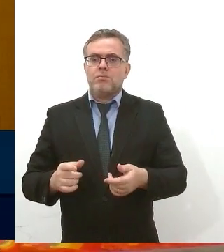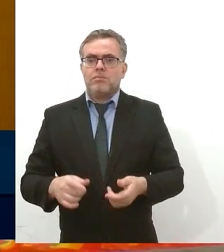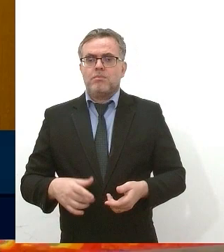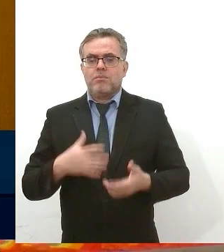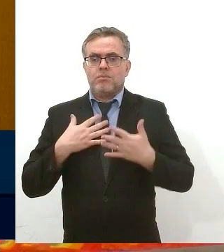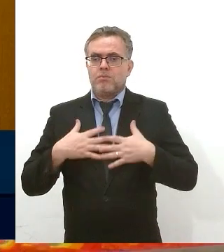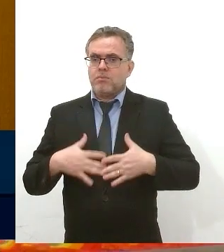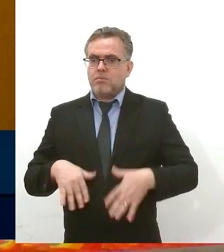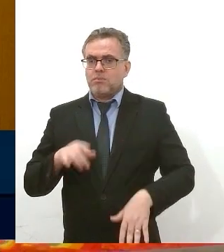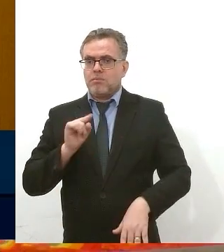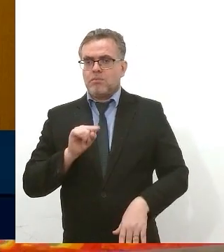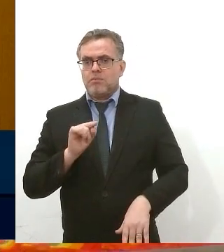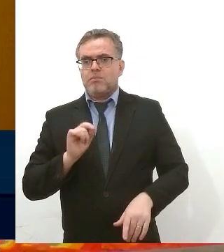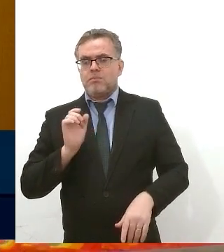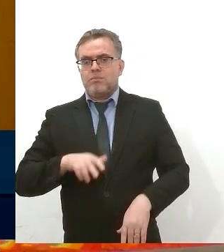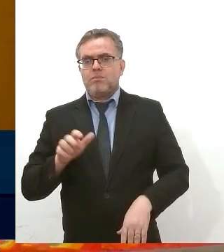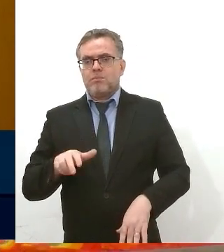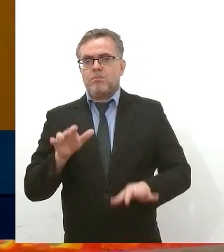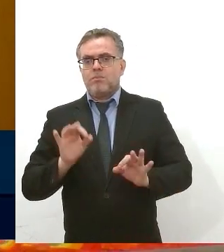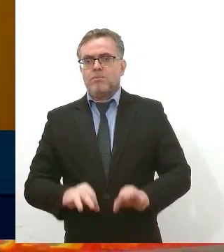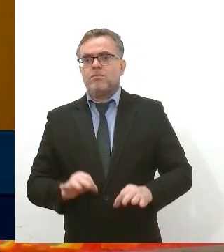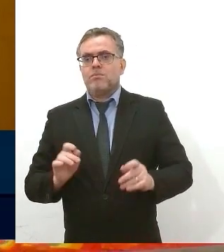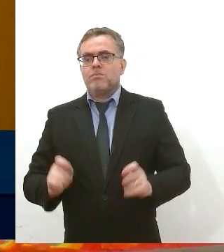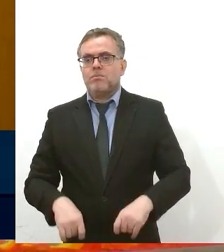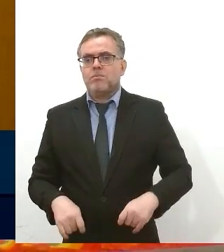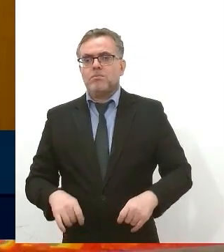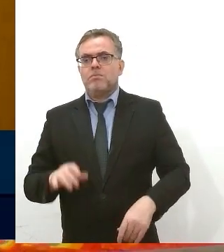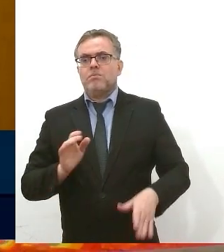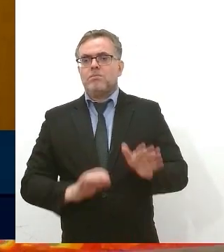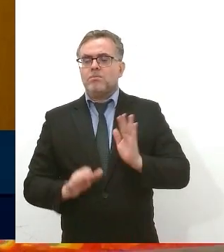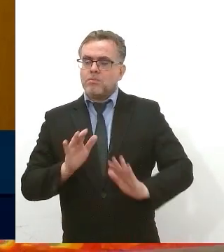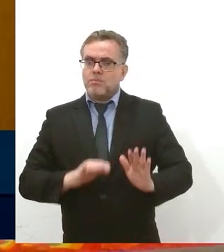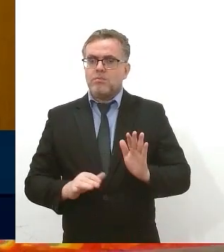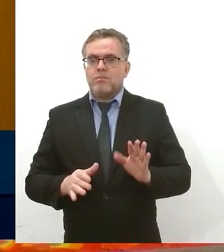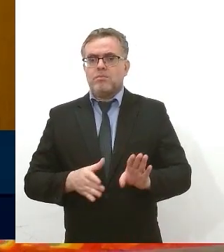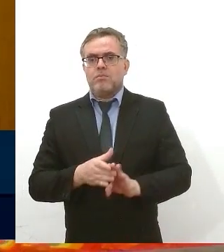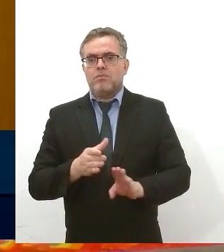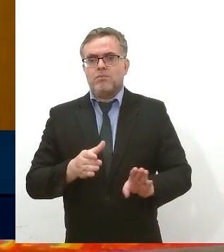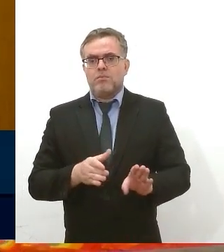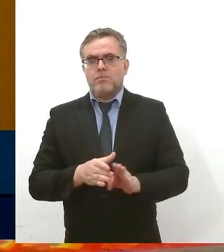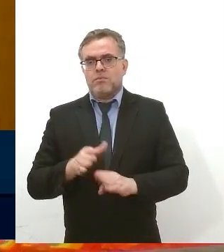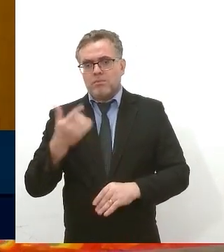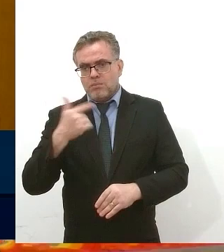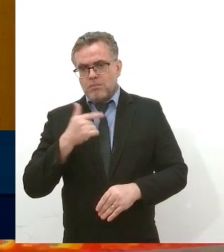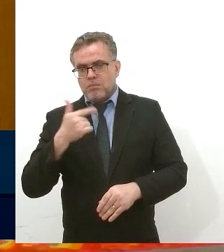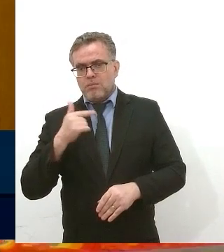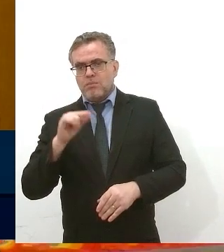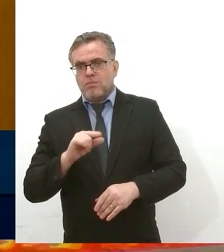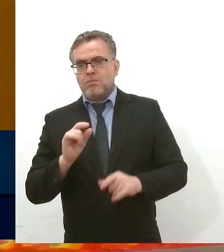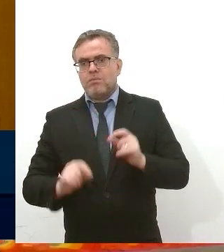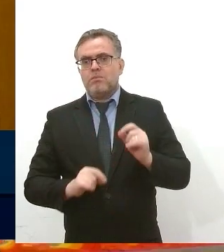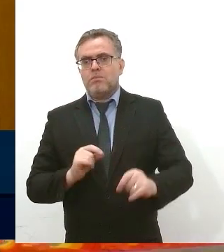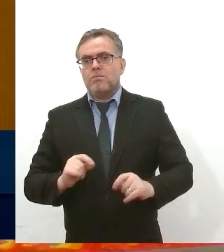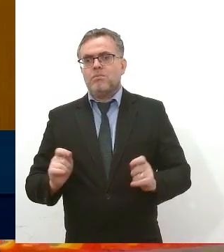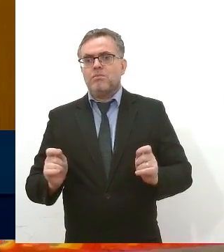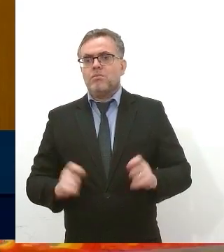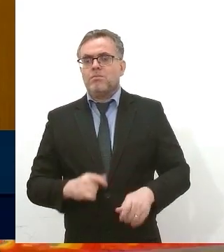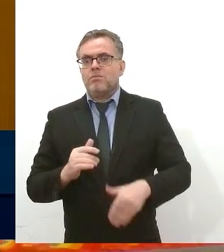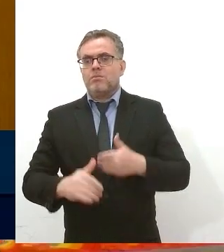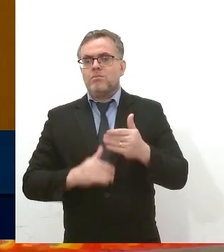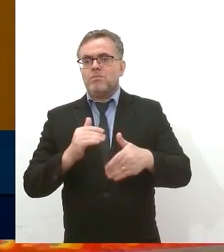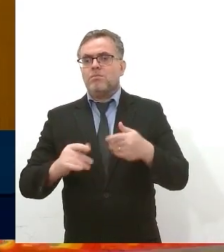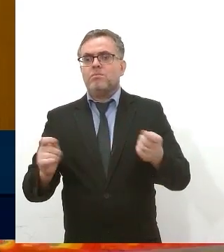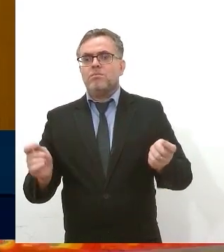direito, olha, você riu para aquela pessoa e vai ali, né? É um conjunto de ações